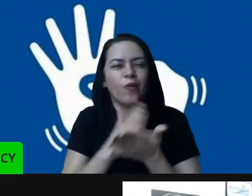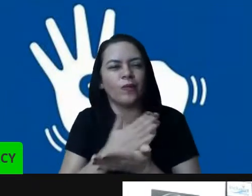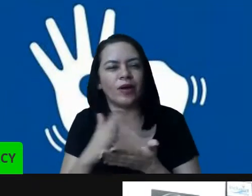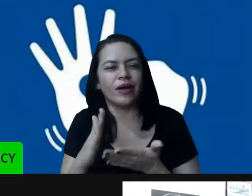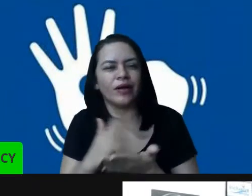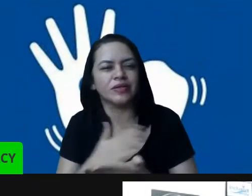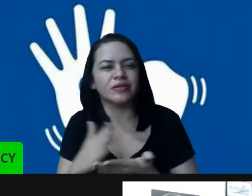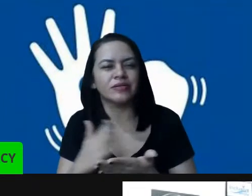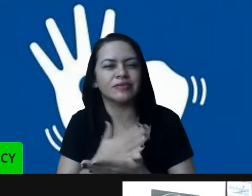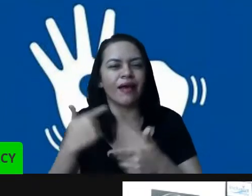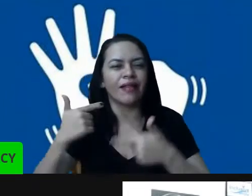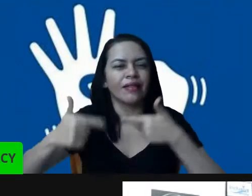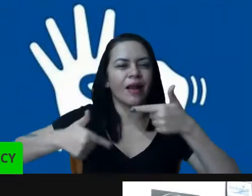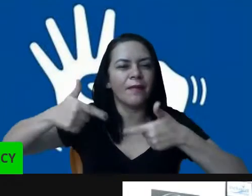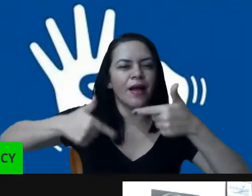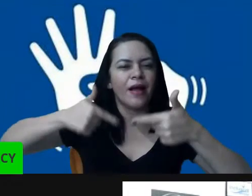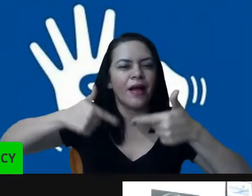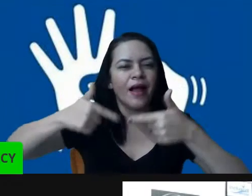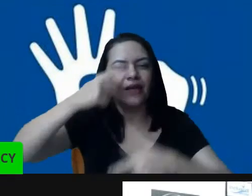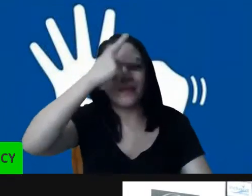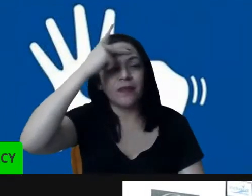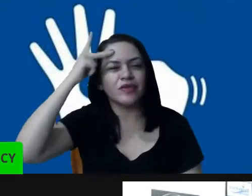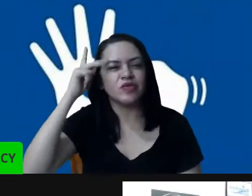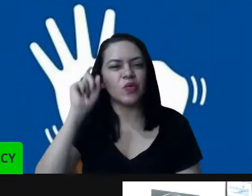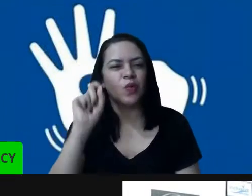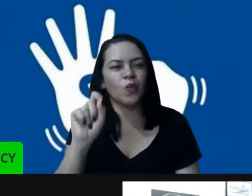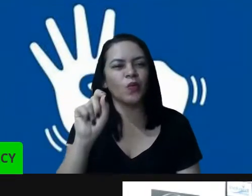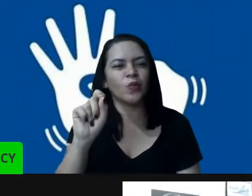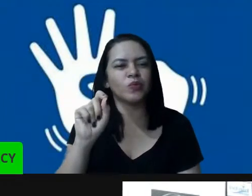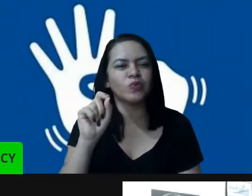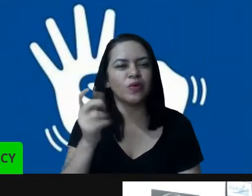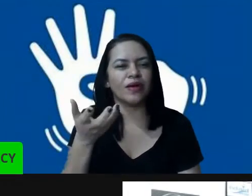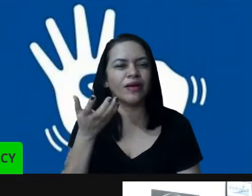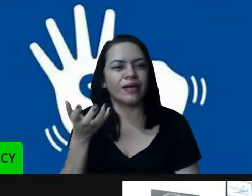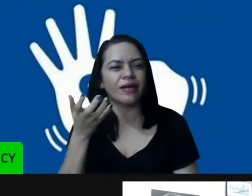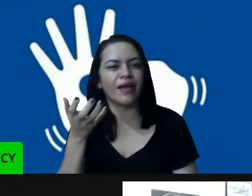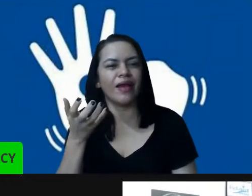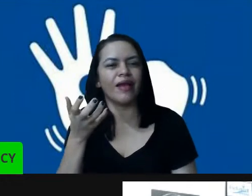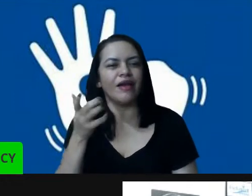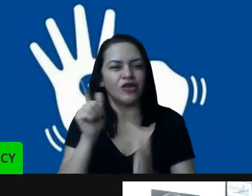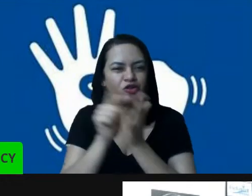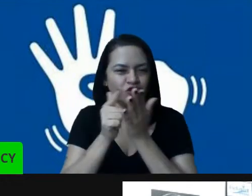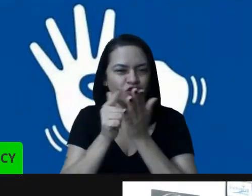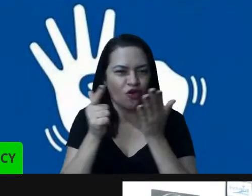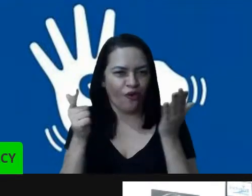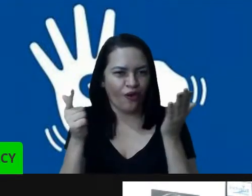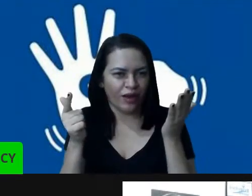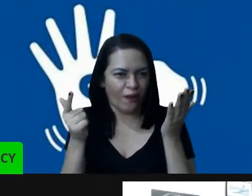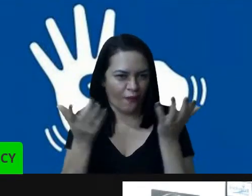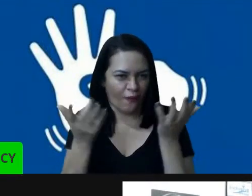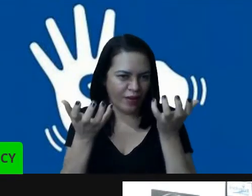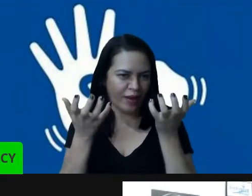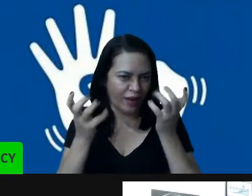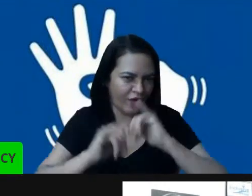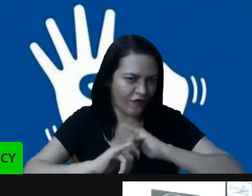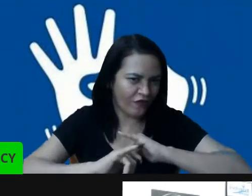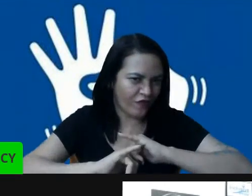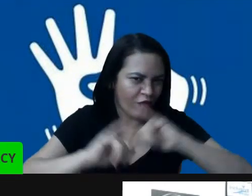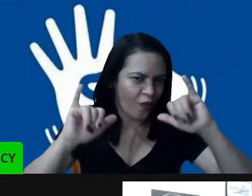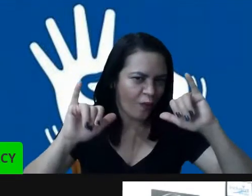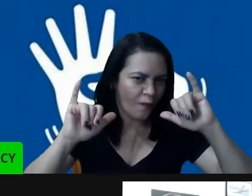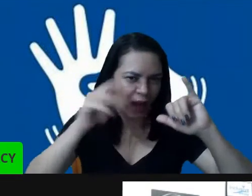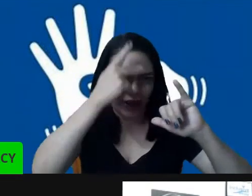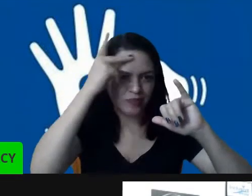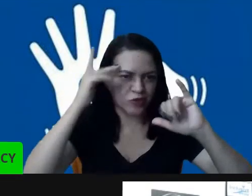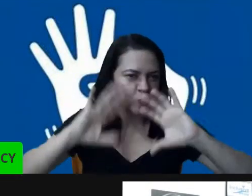alguns trabalhos, algumas pessoas que tentam, por exemplo, jornais, tentam informar as pessoas sobre